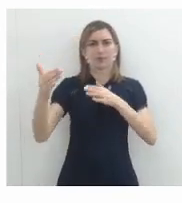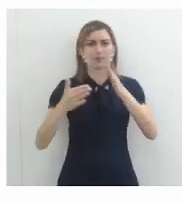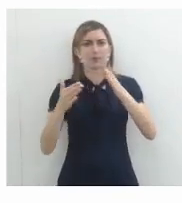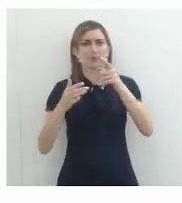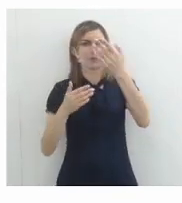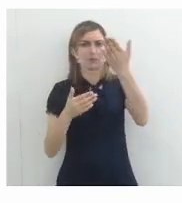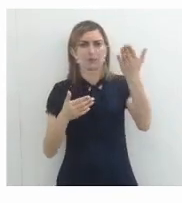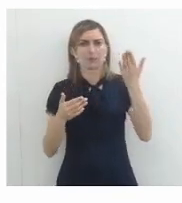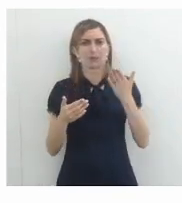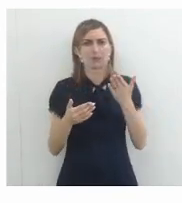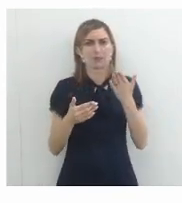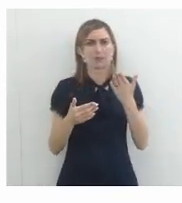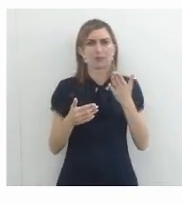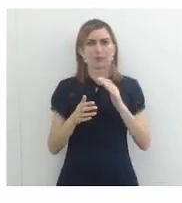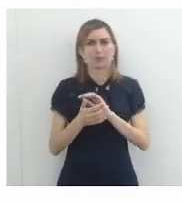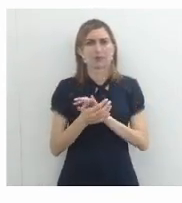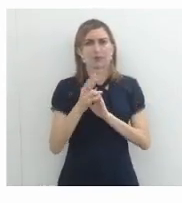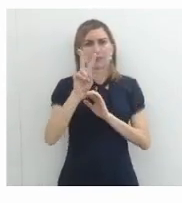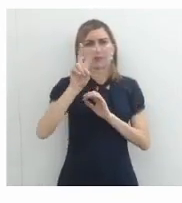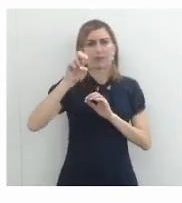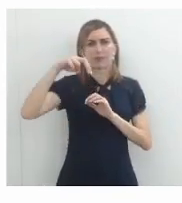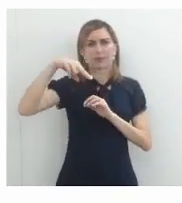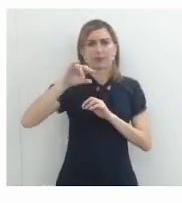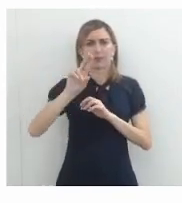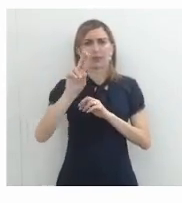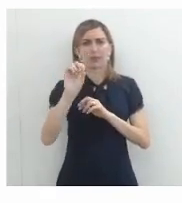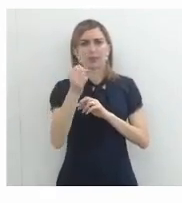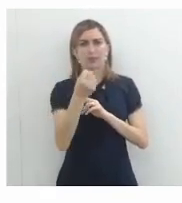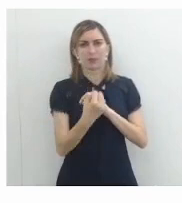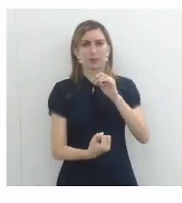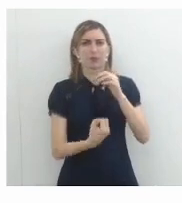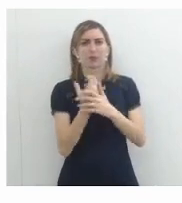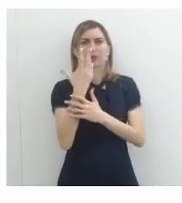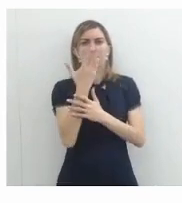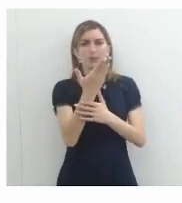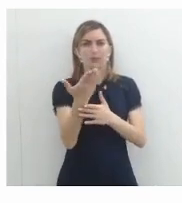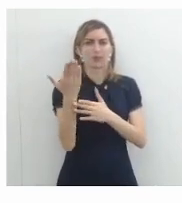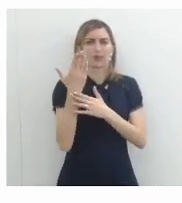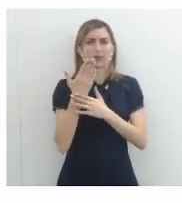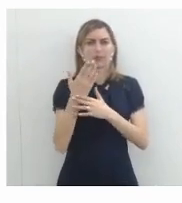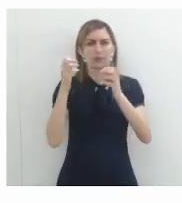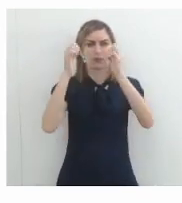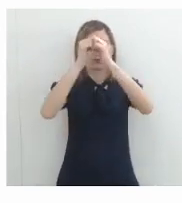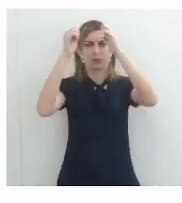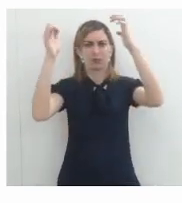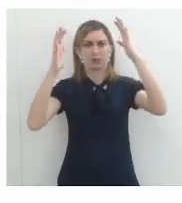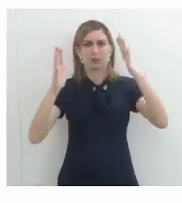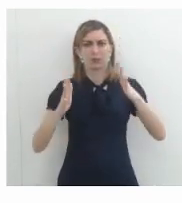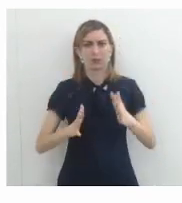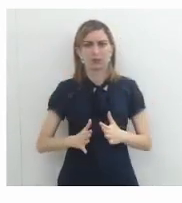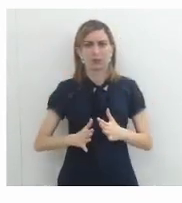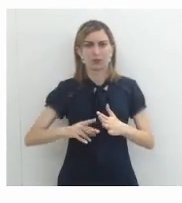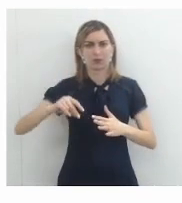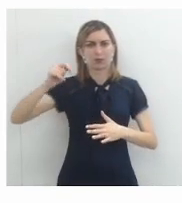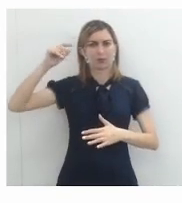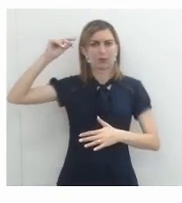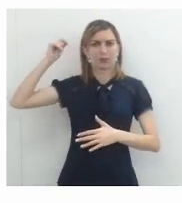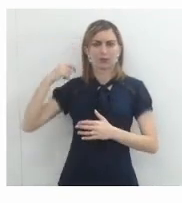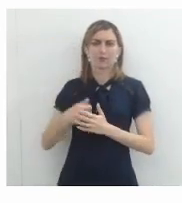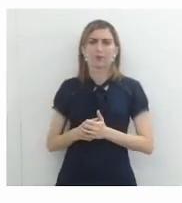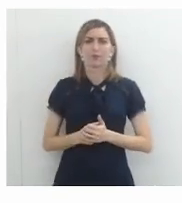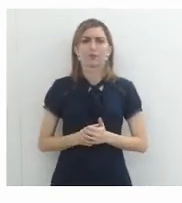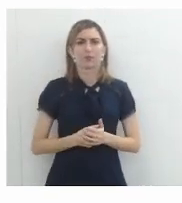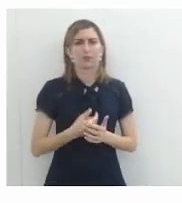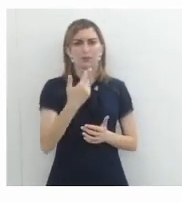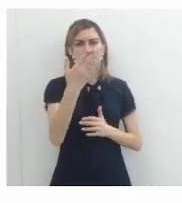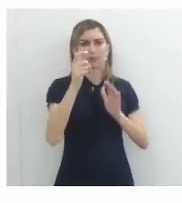Vênus de Willendorf, né, que foi uma criação de escultura, né, na era primitiva.